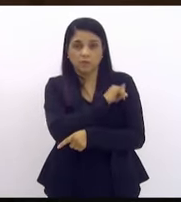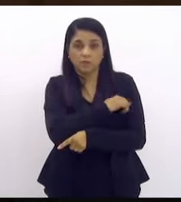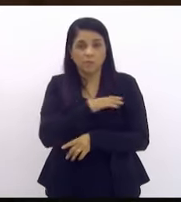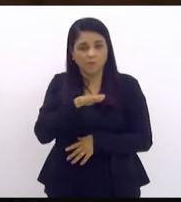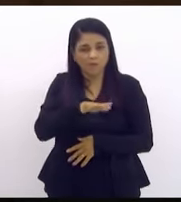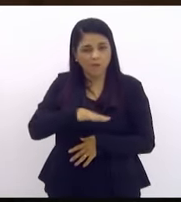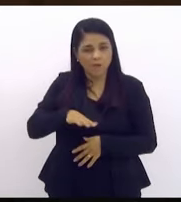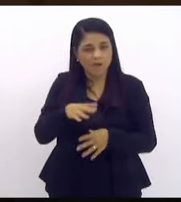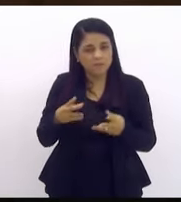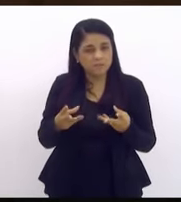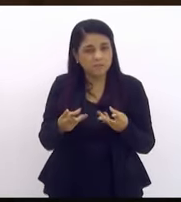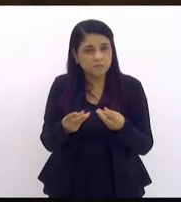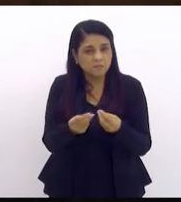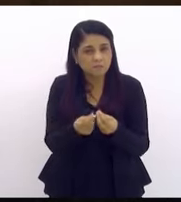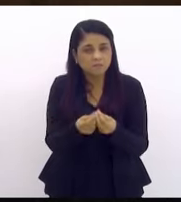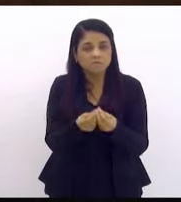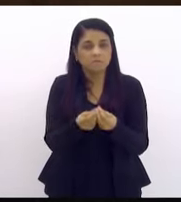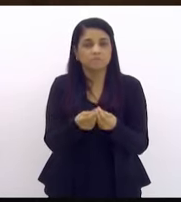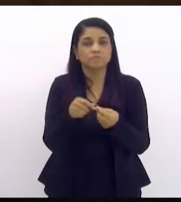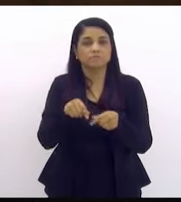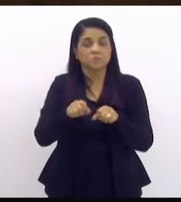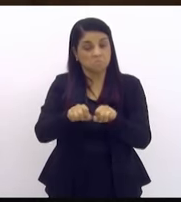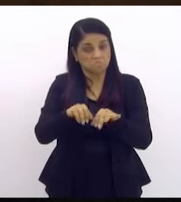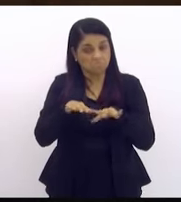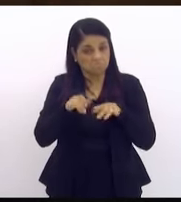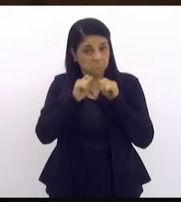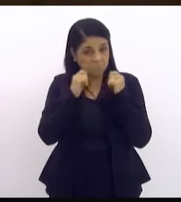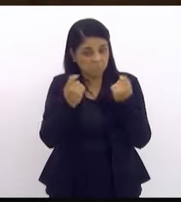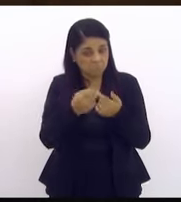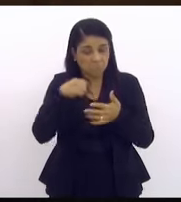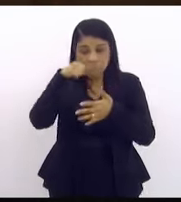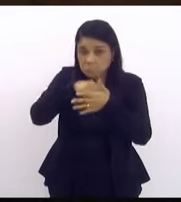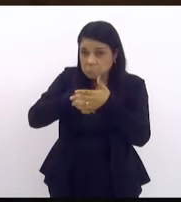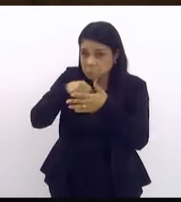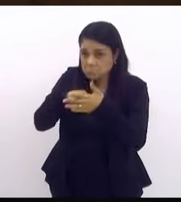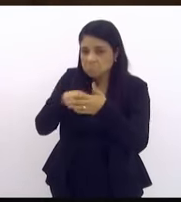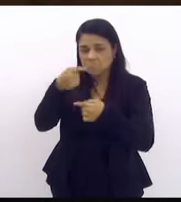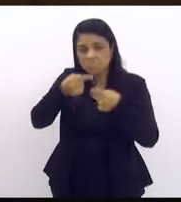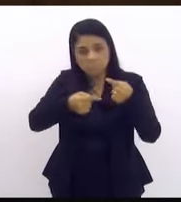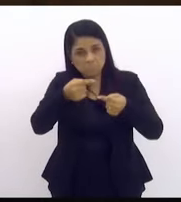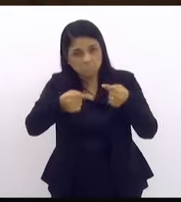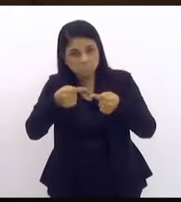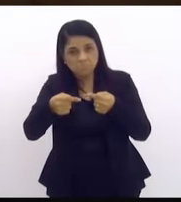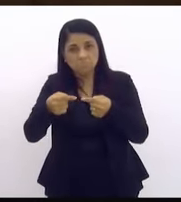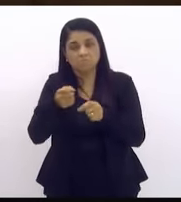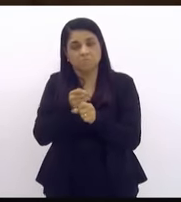área sensível sobre a qual este parlamento tem se debruçado há muito tempo,